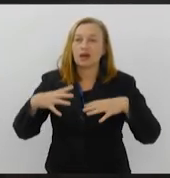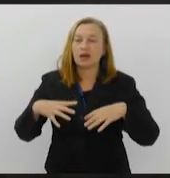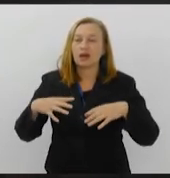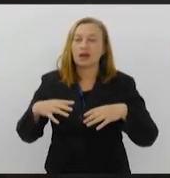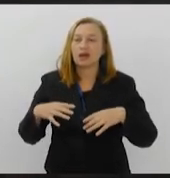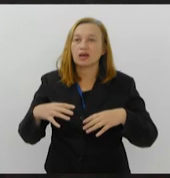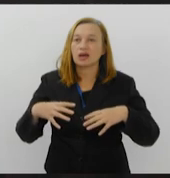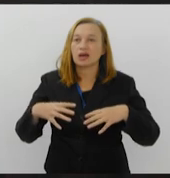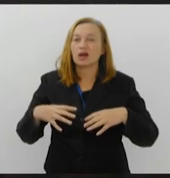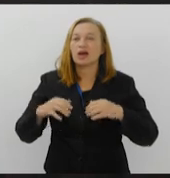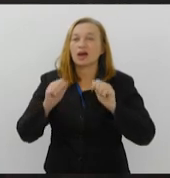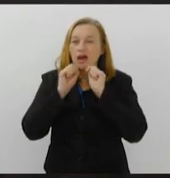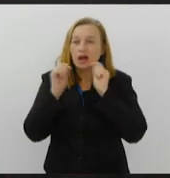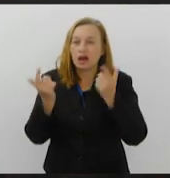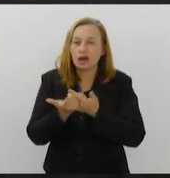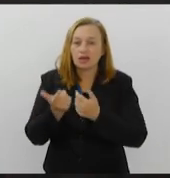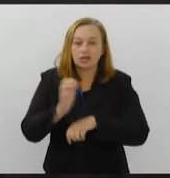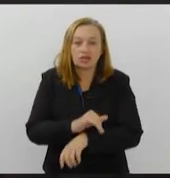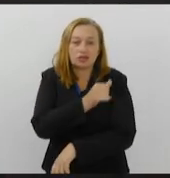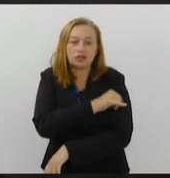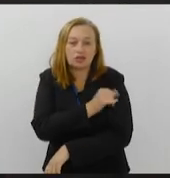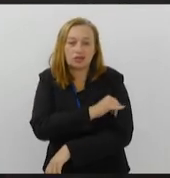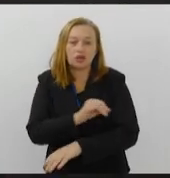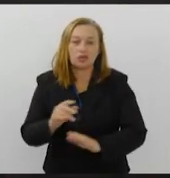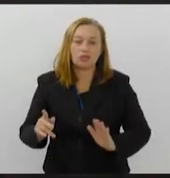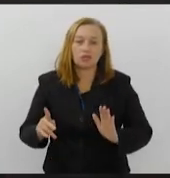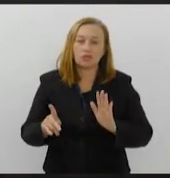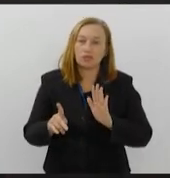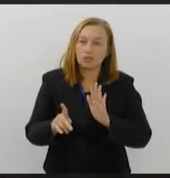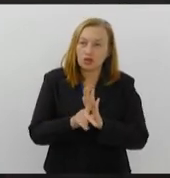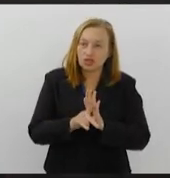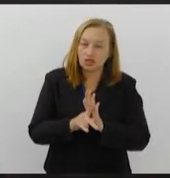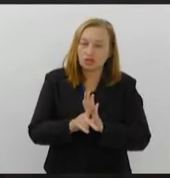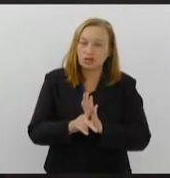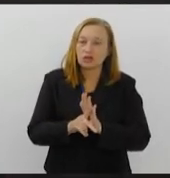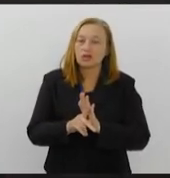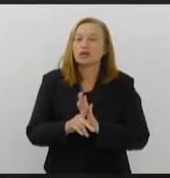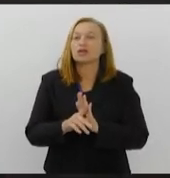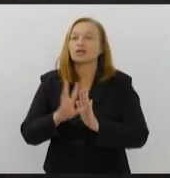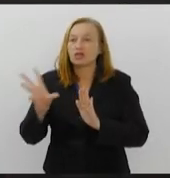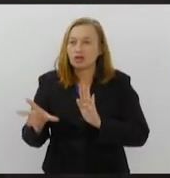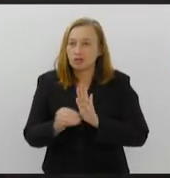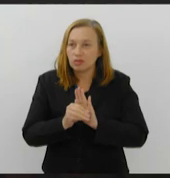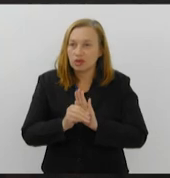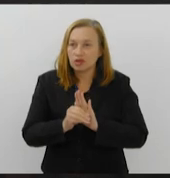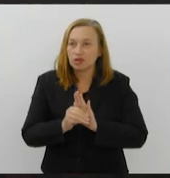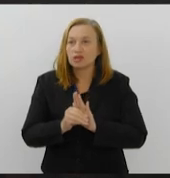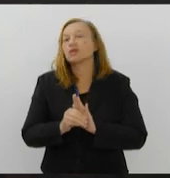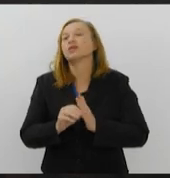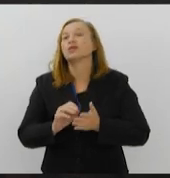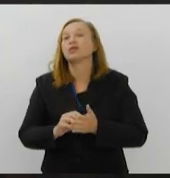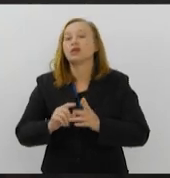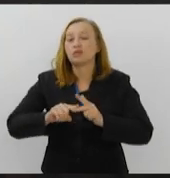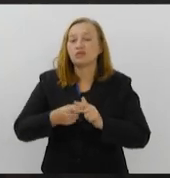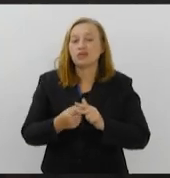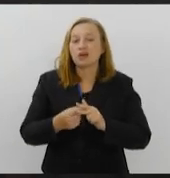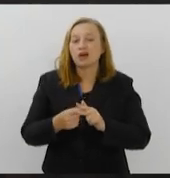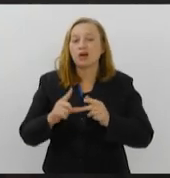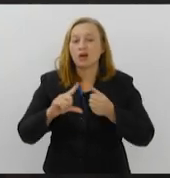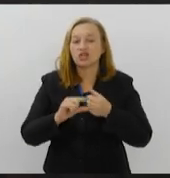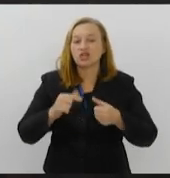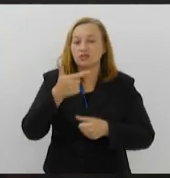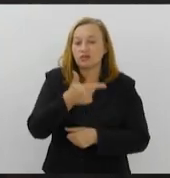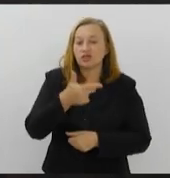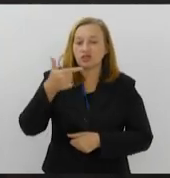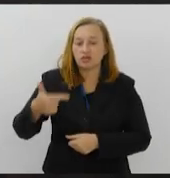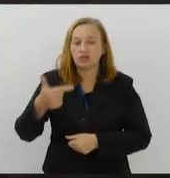Rio de Janeiro ao projeto de emenda constitucional do Senado Federal, que visa modificar os artigos 22 e 24